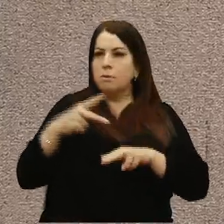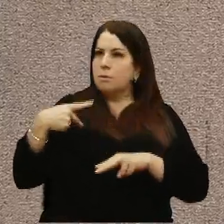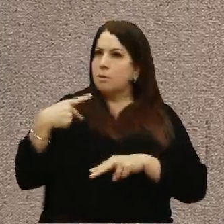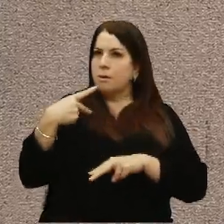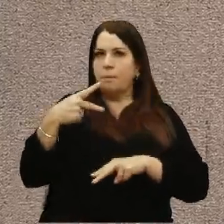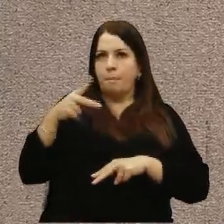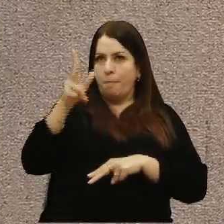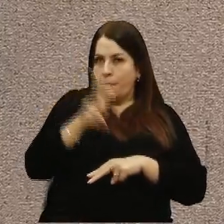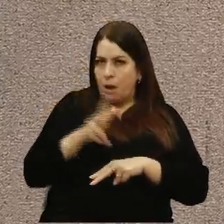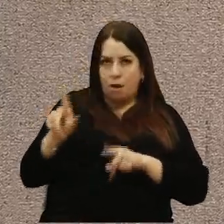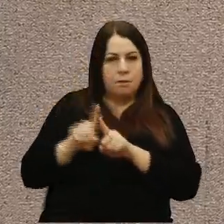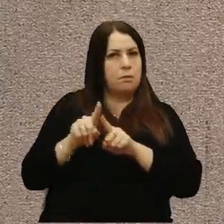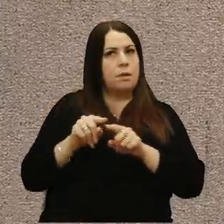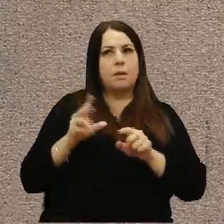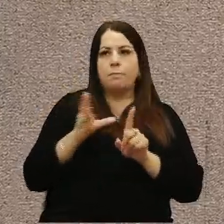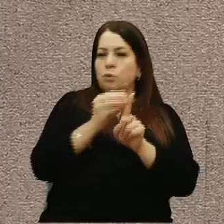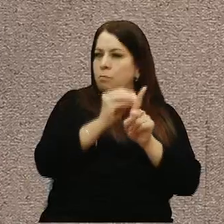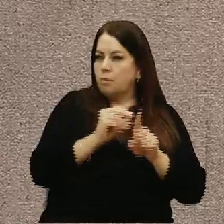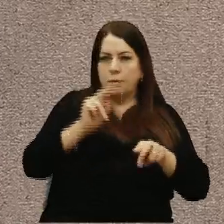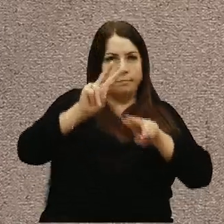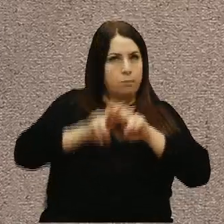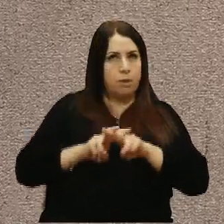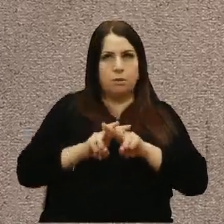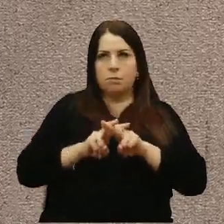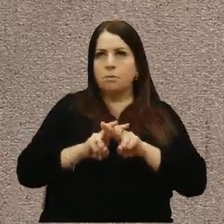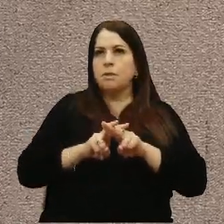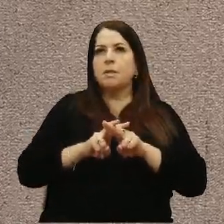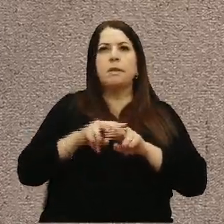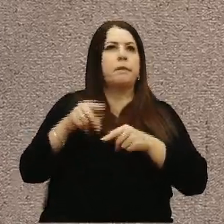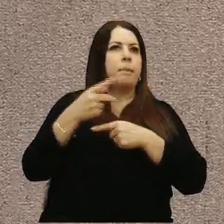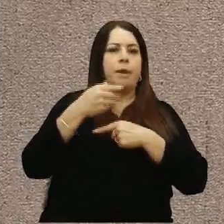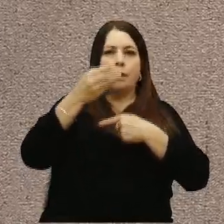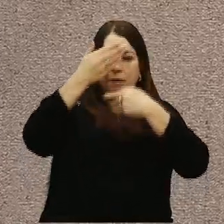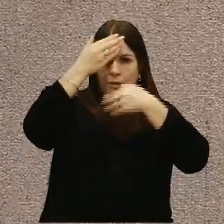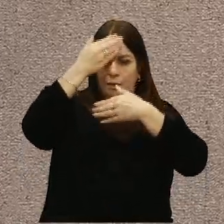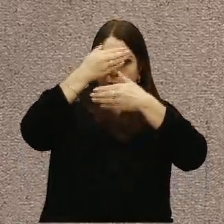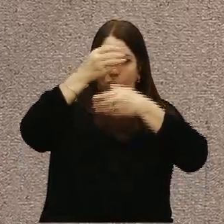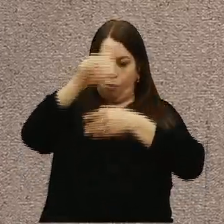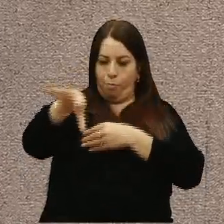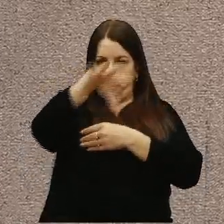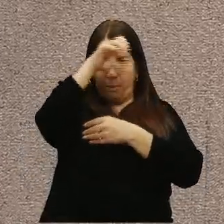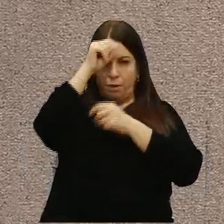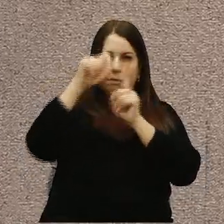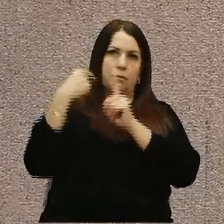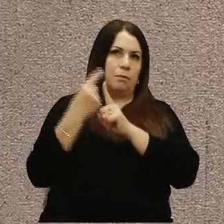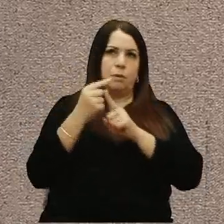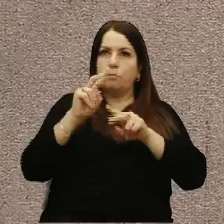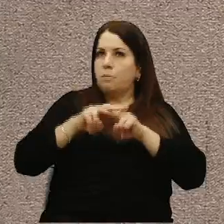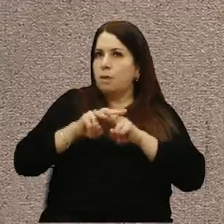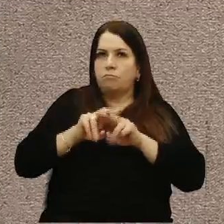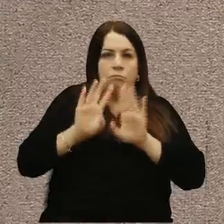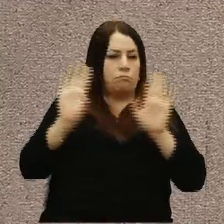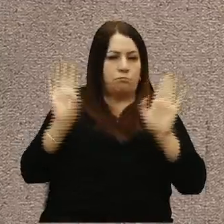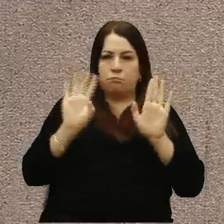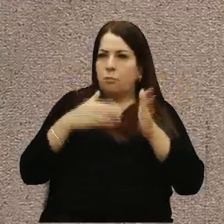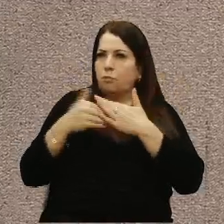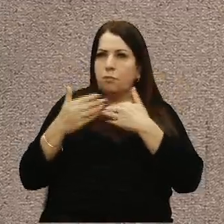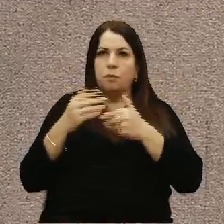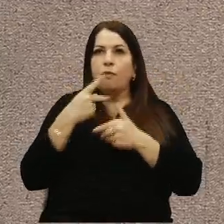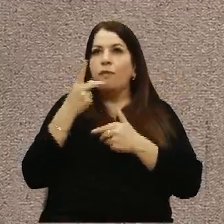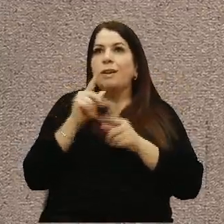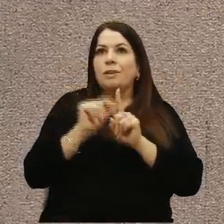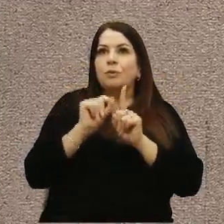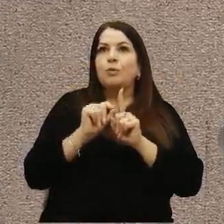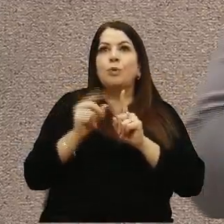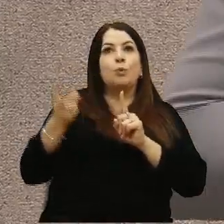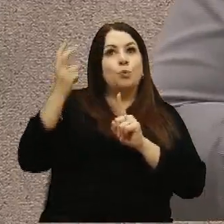abusador e pedófilo, tem que ser preso. Se é sacerdote da Umbanda, se é sacerdote espírita, se é ateu, tem que ser preso. Não, nós não estamos falando da